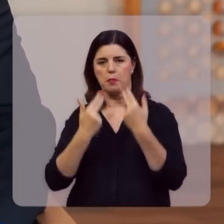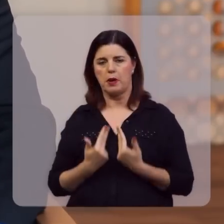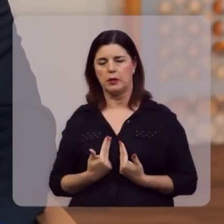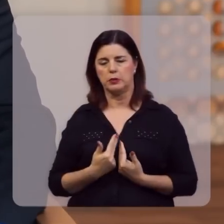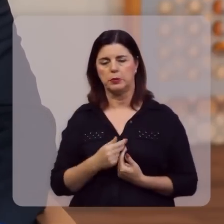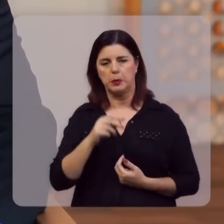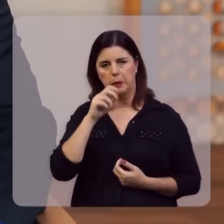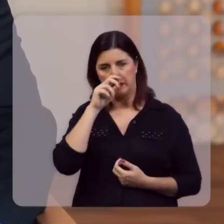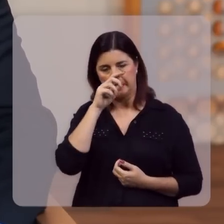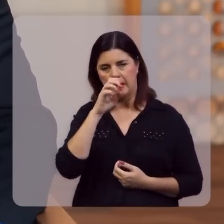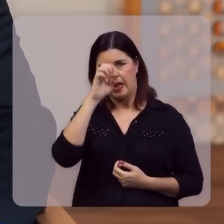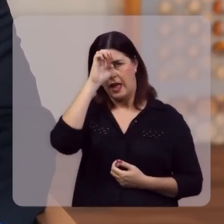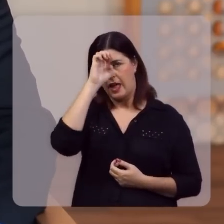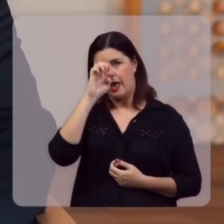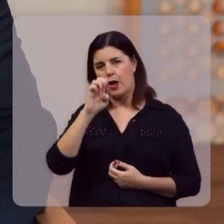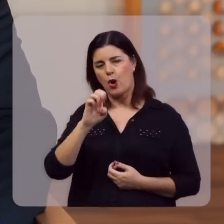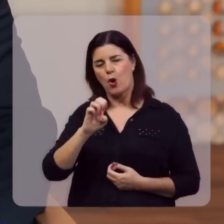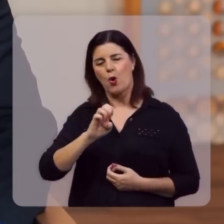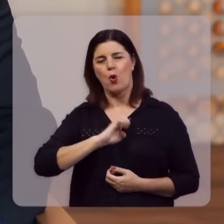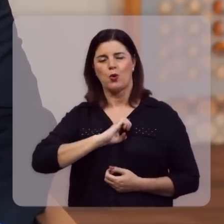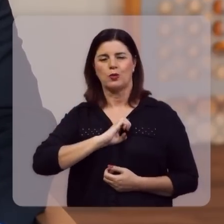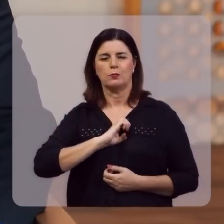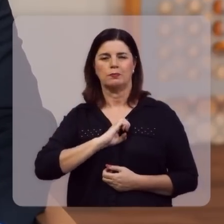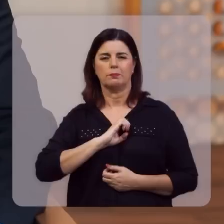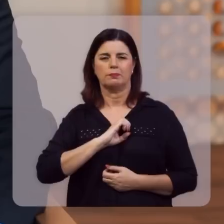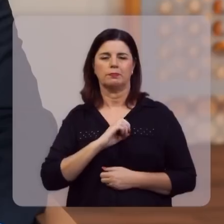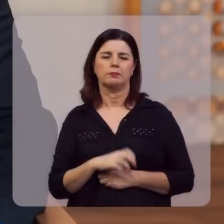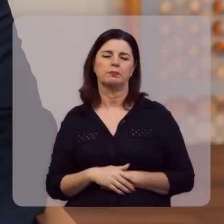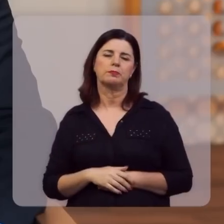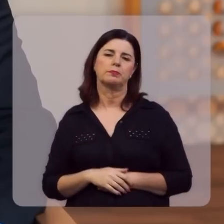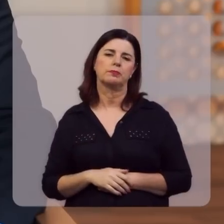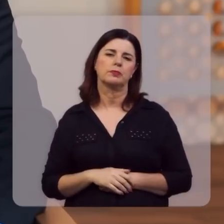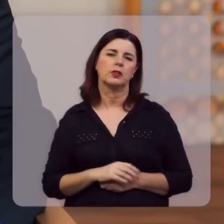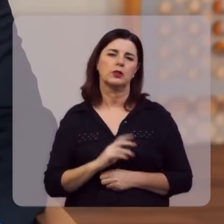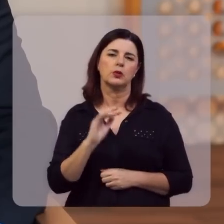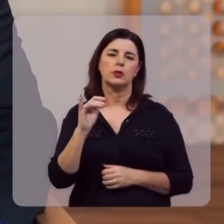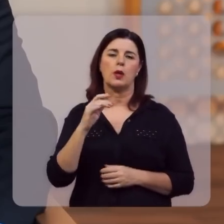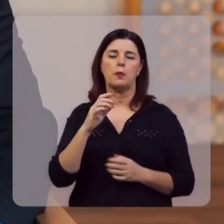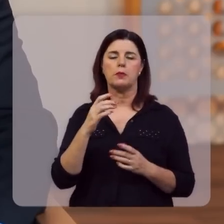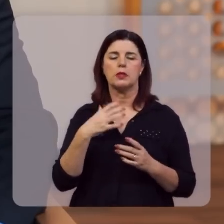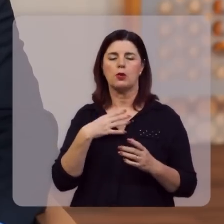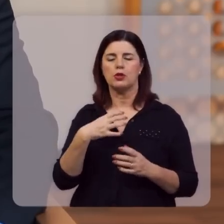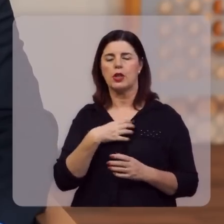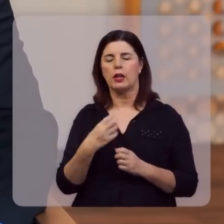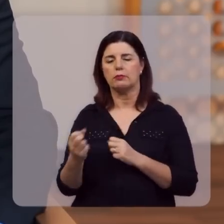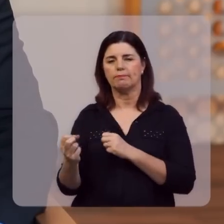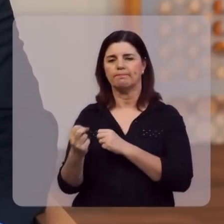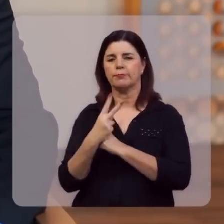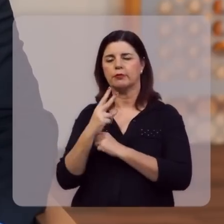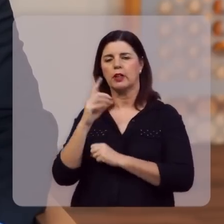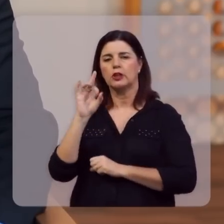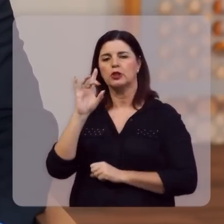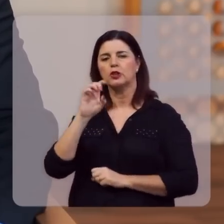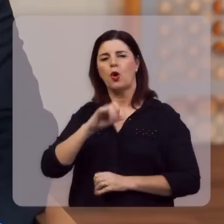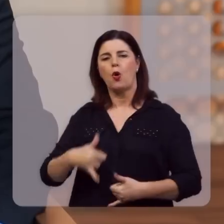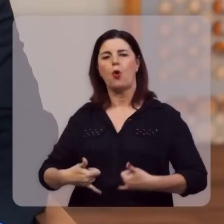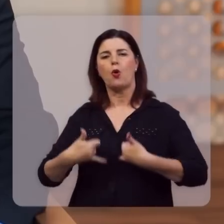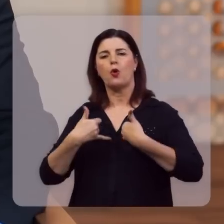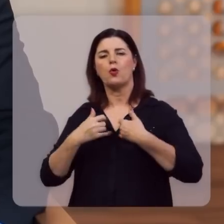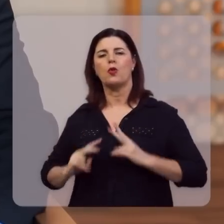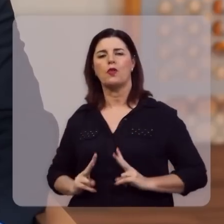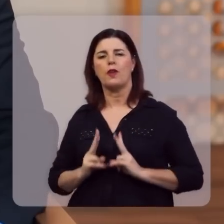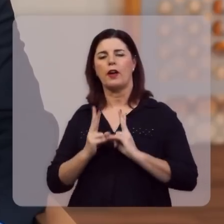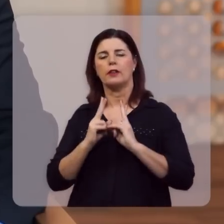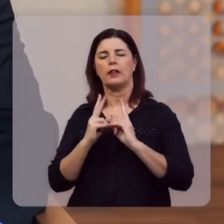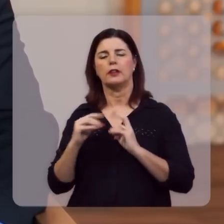humano, a chamada egolatria, o ser humano como centro do universo, no seu egoísmo, na sua ambição, no seu orgulho, na sua